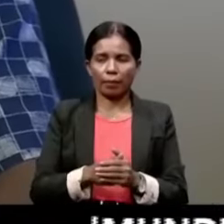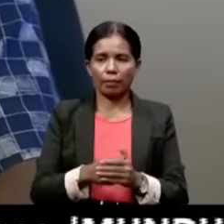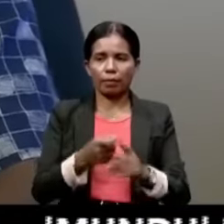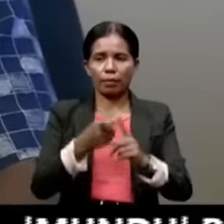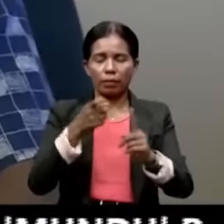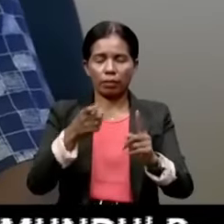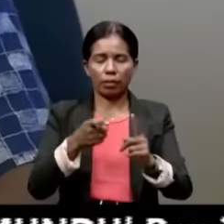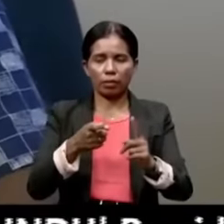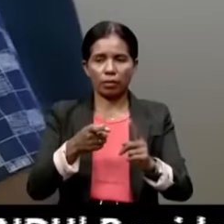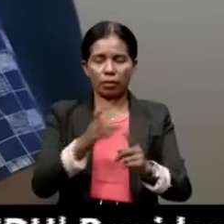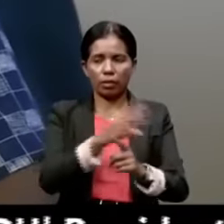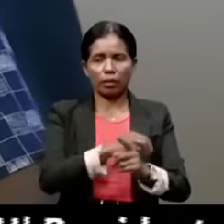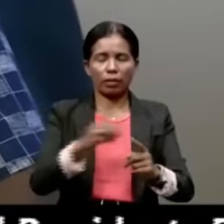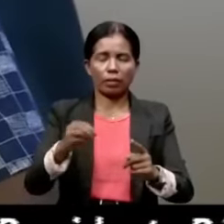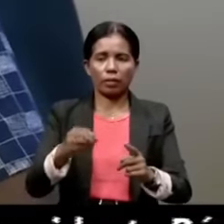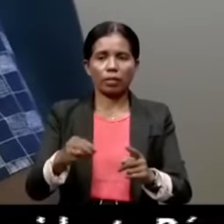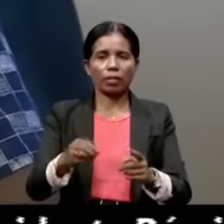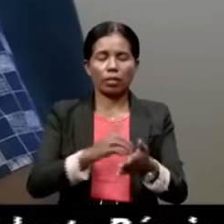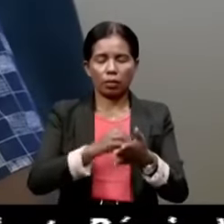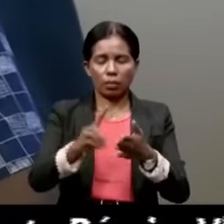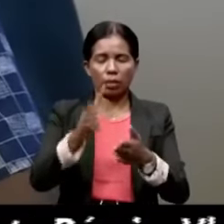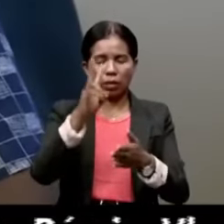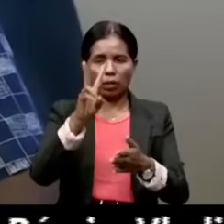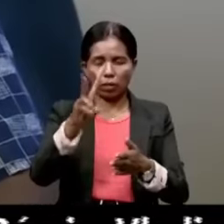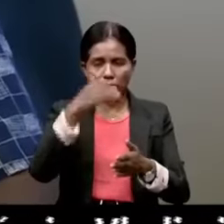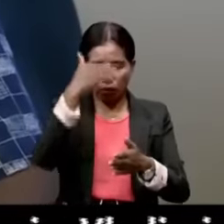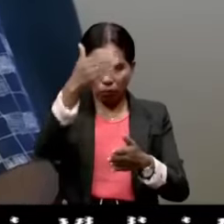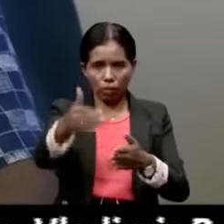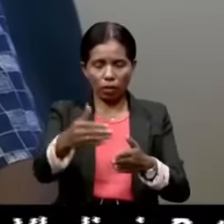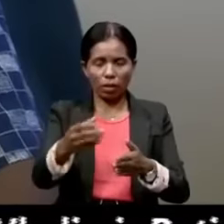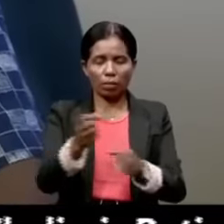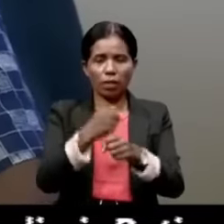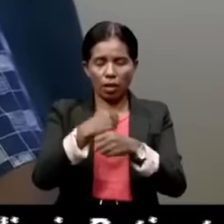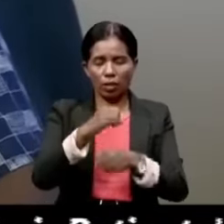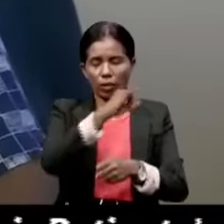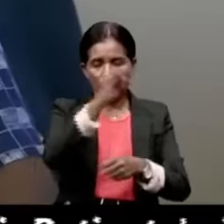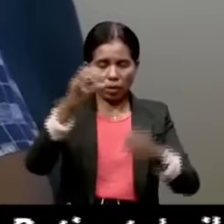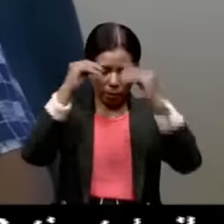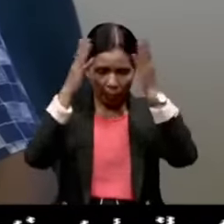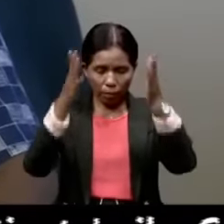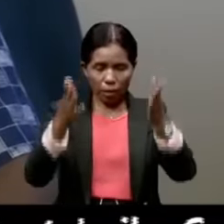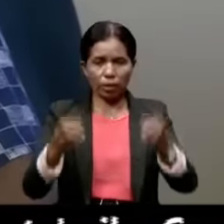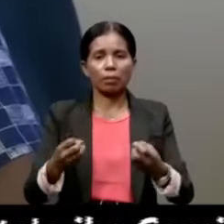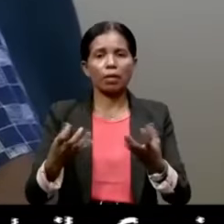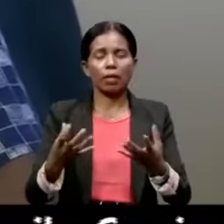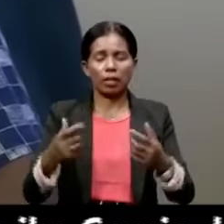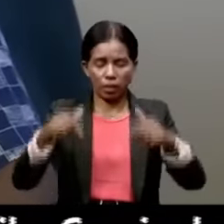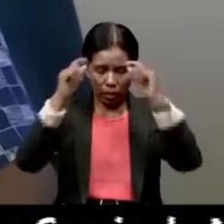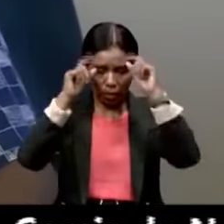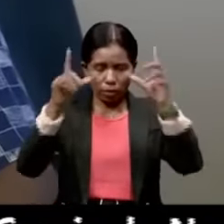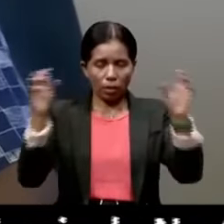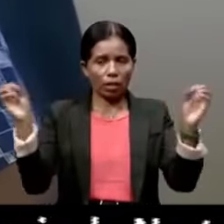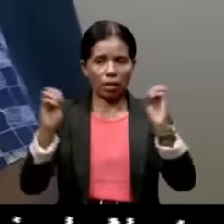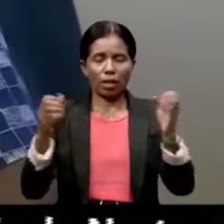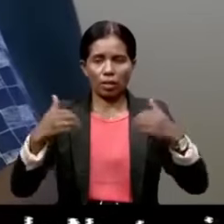excelência na rua e semana hoje am si hal quadro pessoal at bel identifica professor hira que timor larang nebe maklaia at